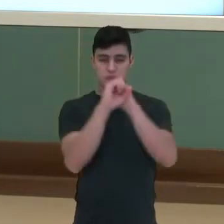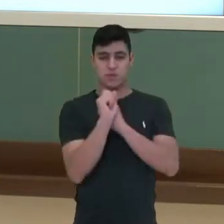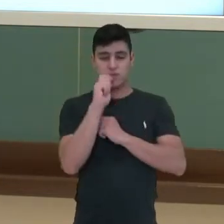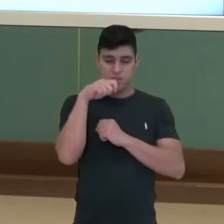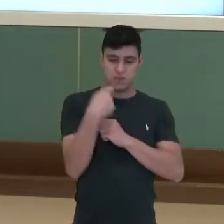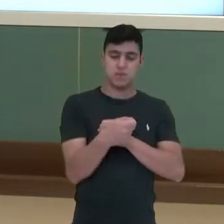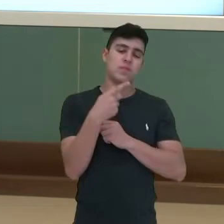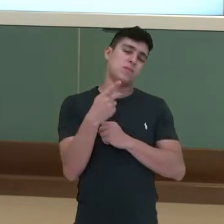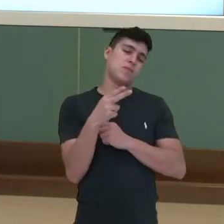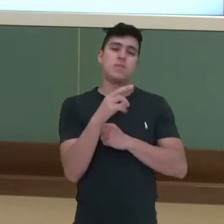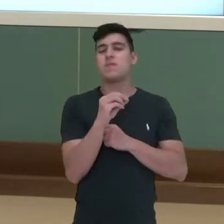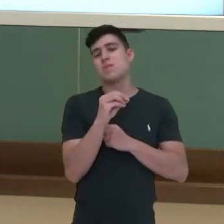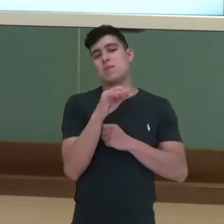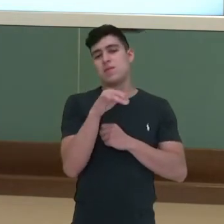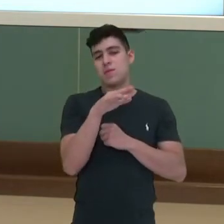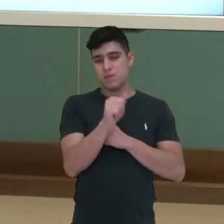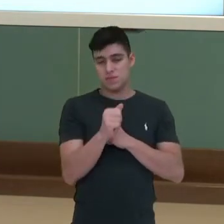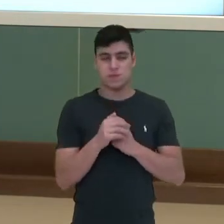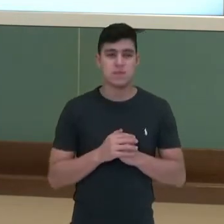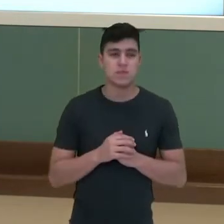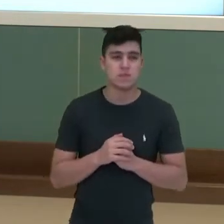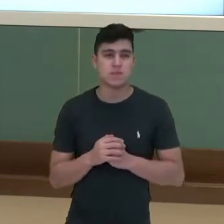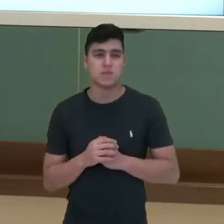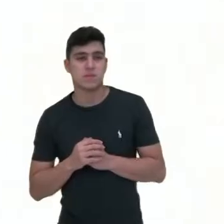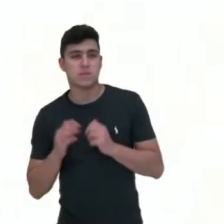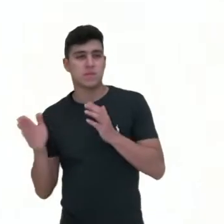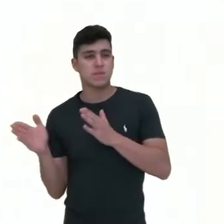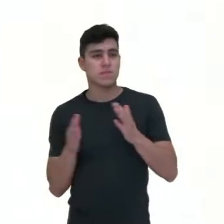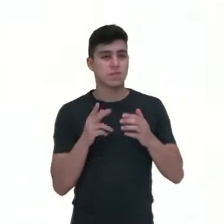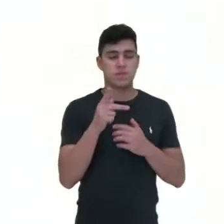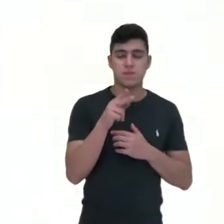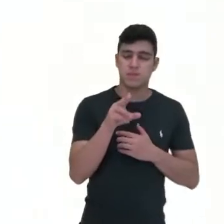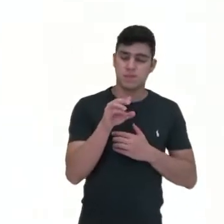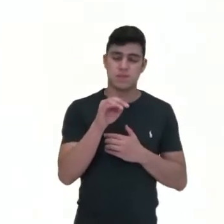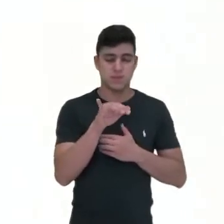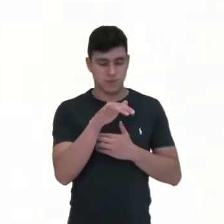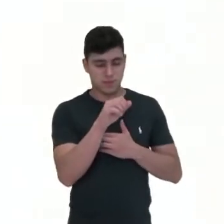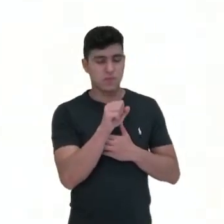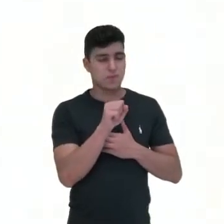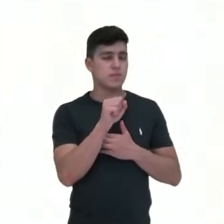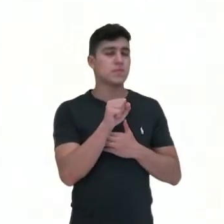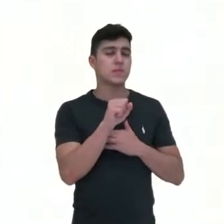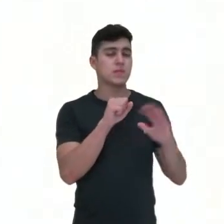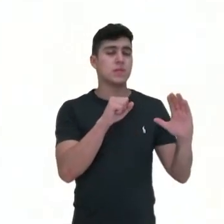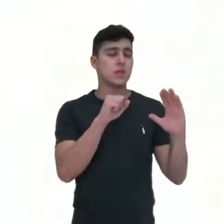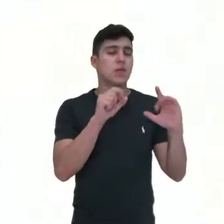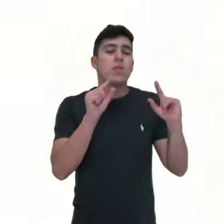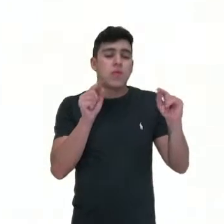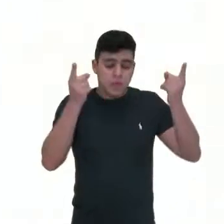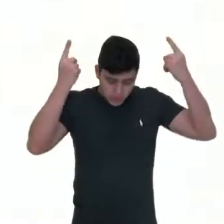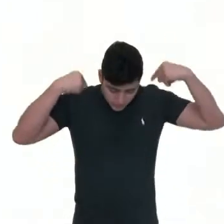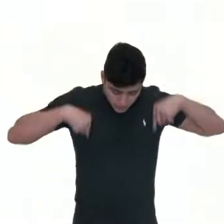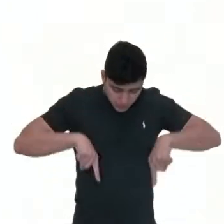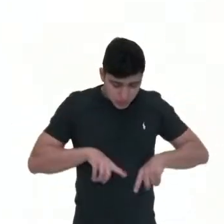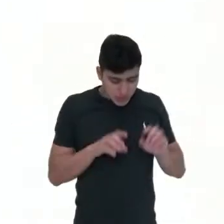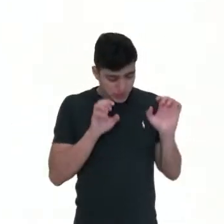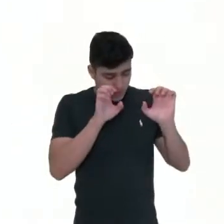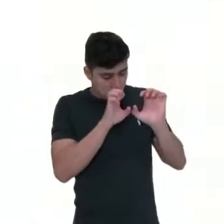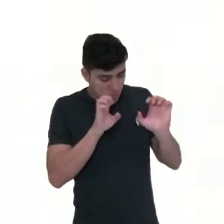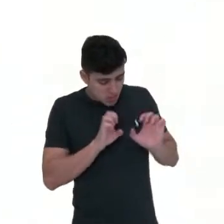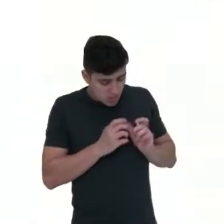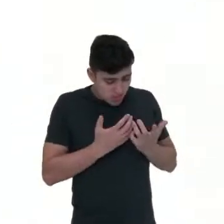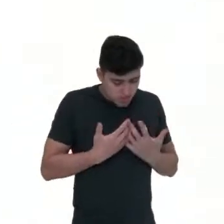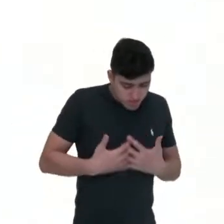uma proteína. As proteínas, então, são matéria-prima básica da estrutura e